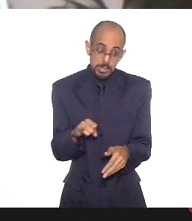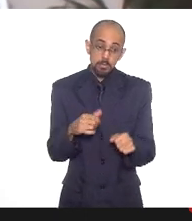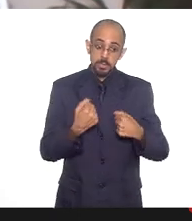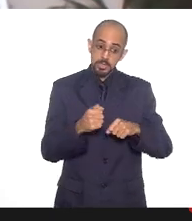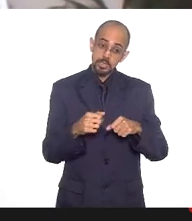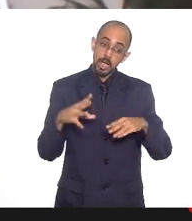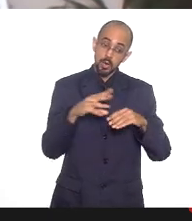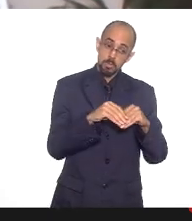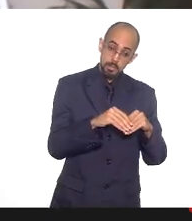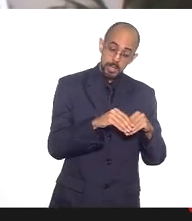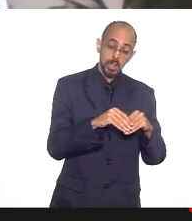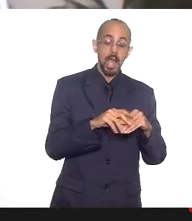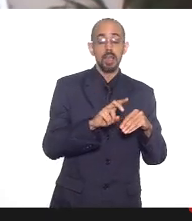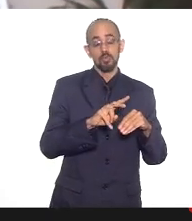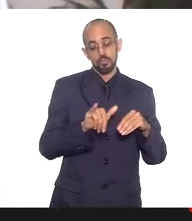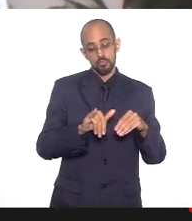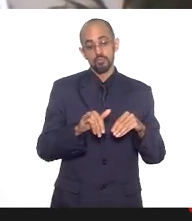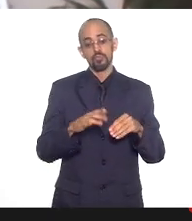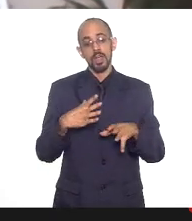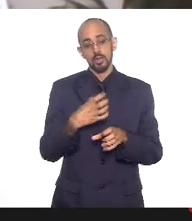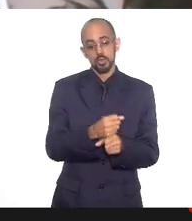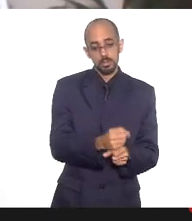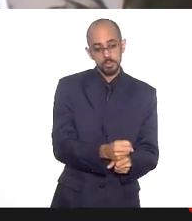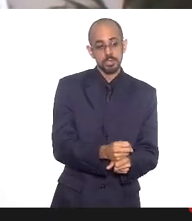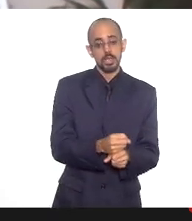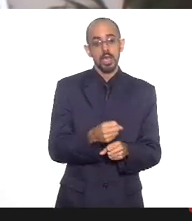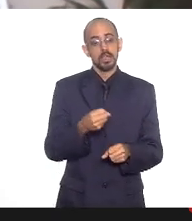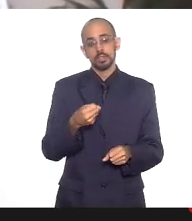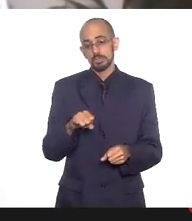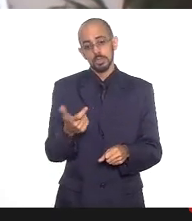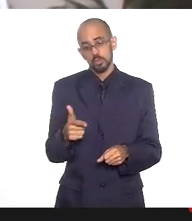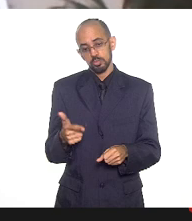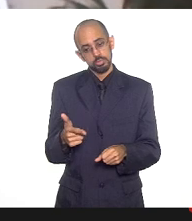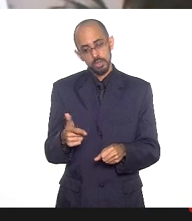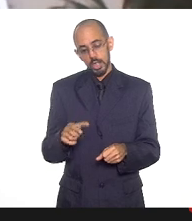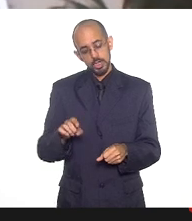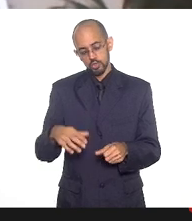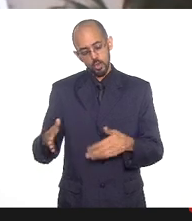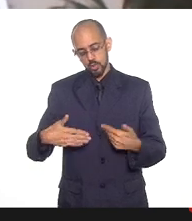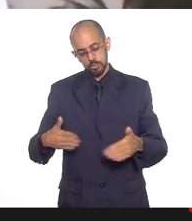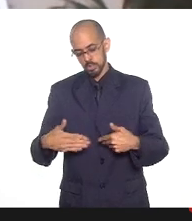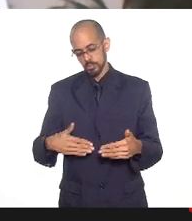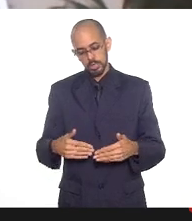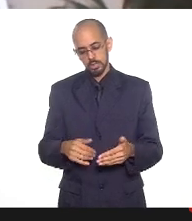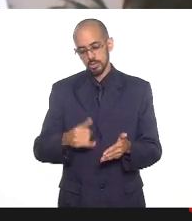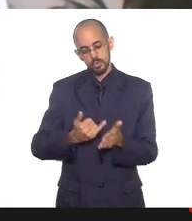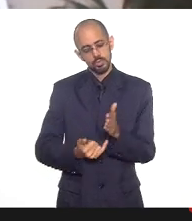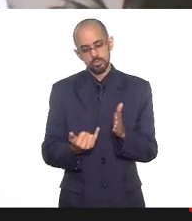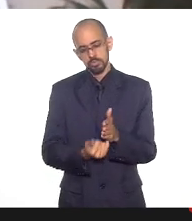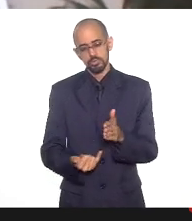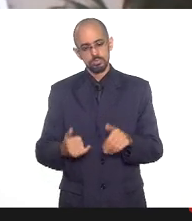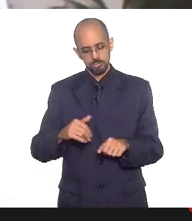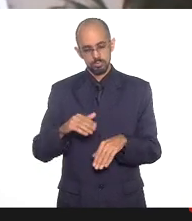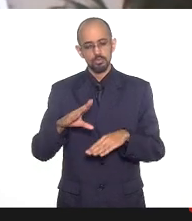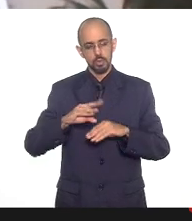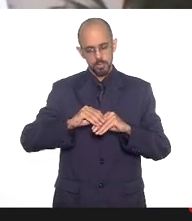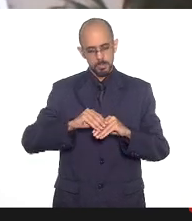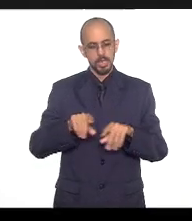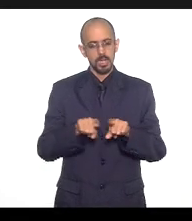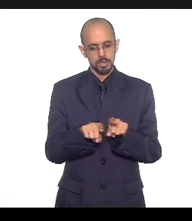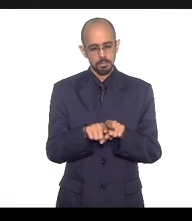será computado. Se não houve, vai haver um incremento de produção com uma rentabilidade adicional ao campo. Tá